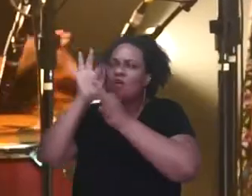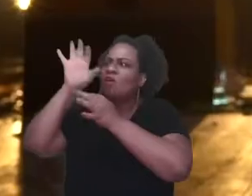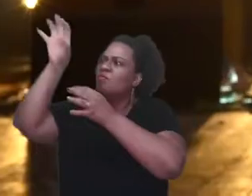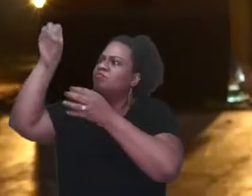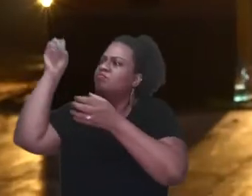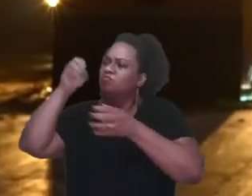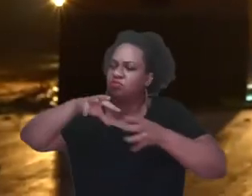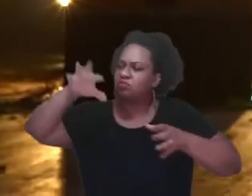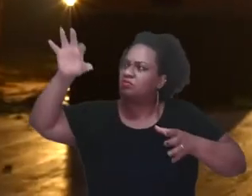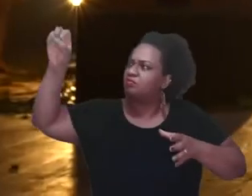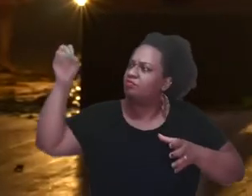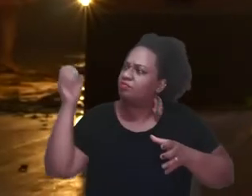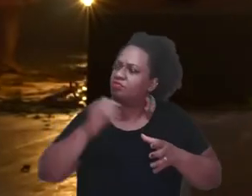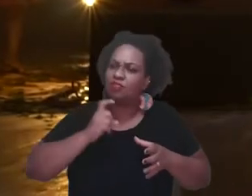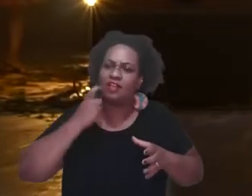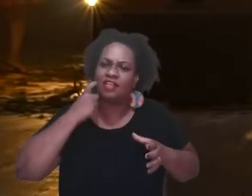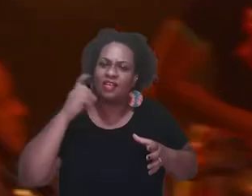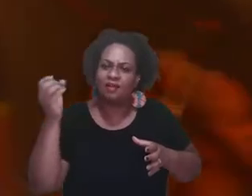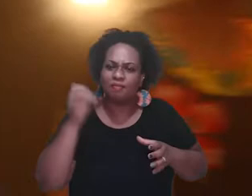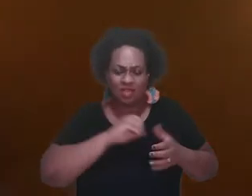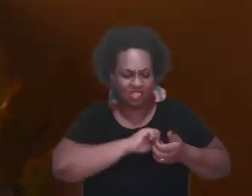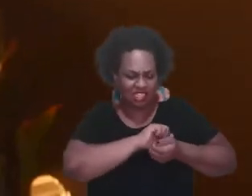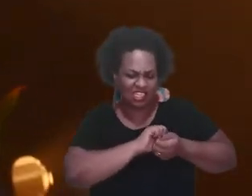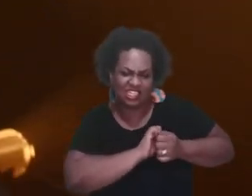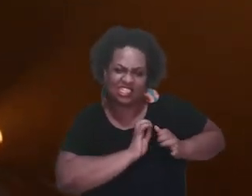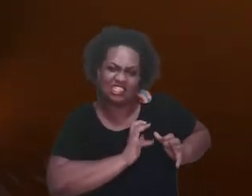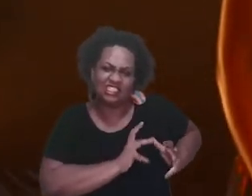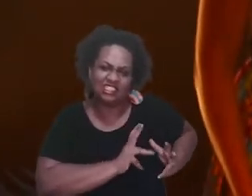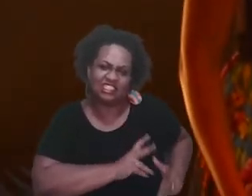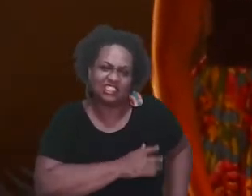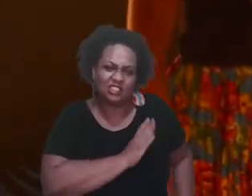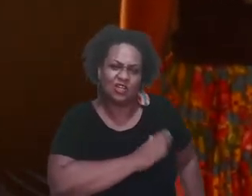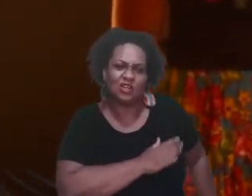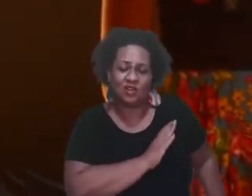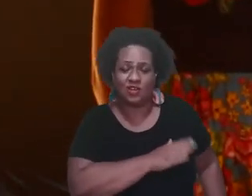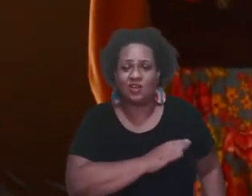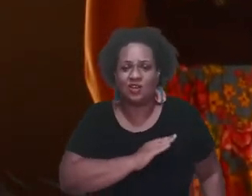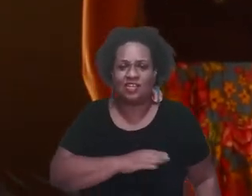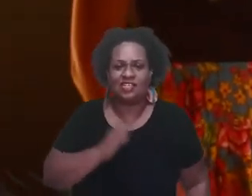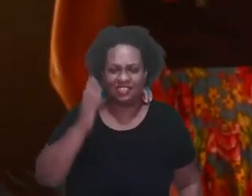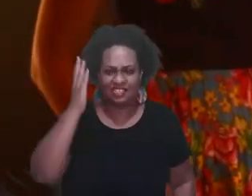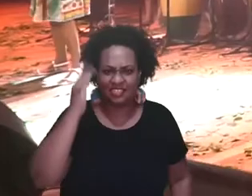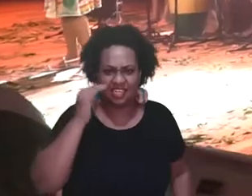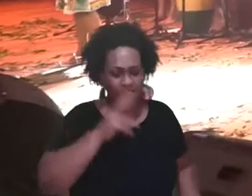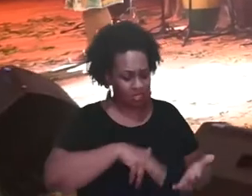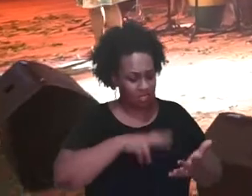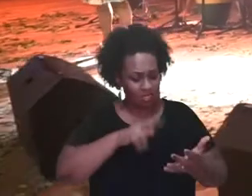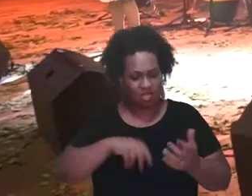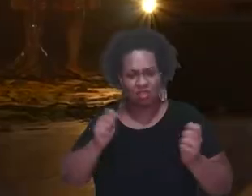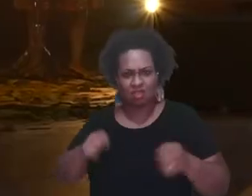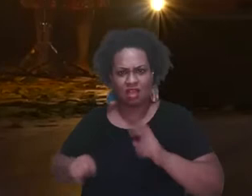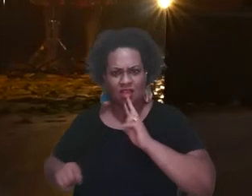eu quero apanhar se mão para pagar nada de batata no coração se eu soubesse ler e